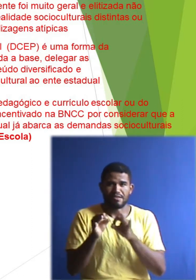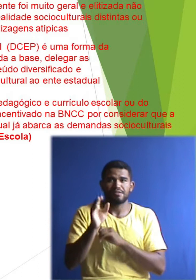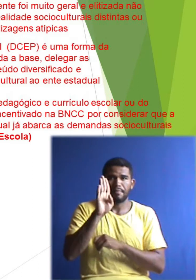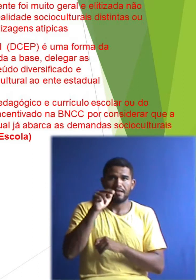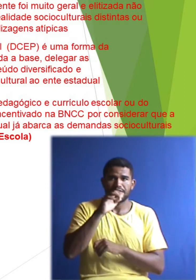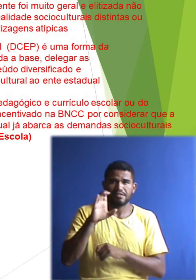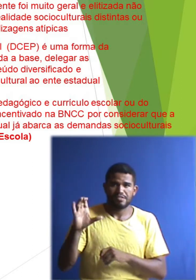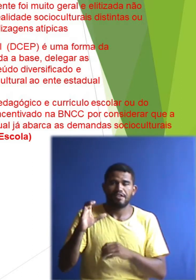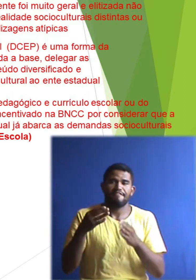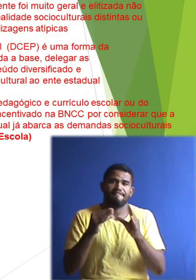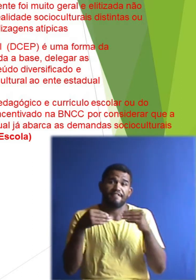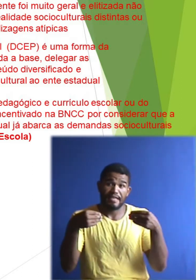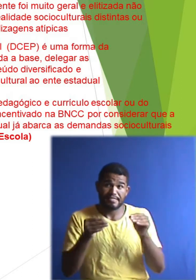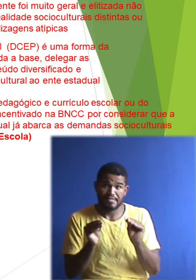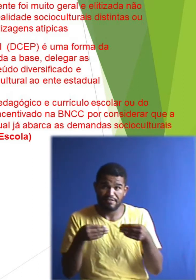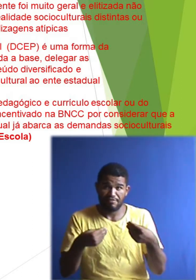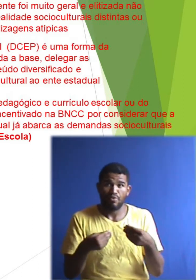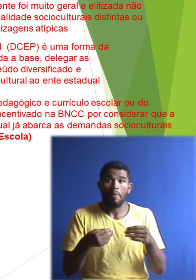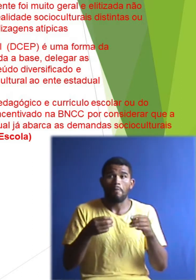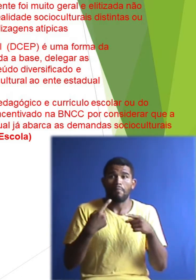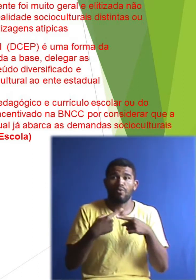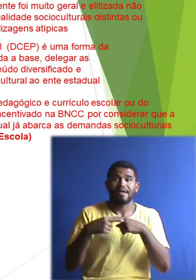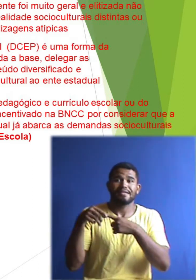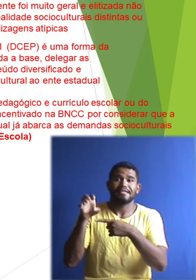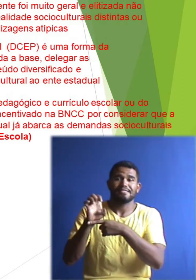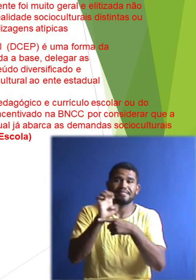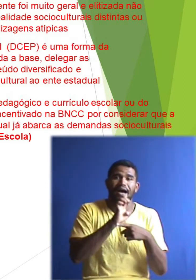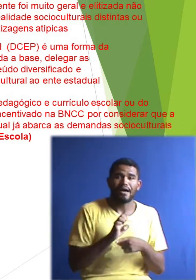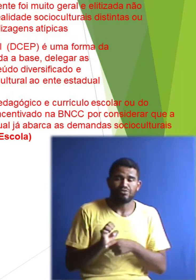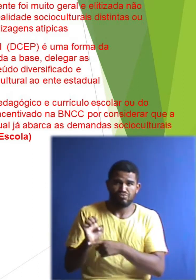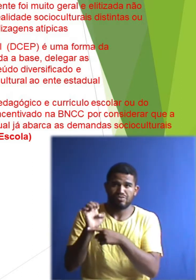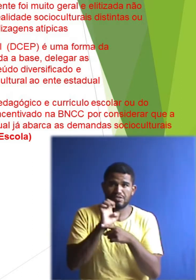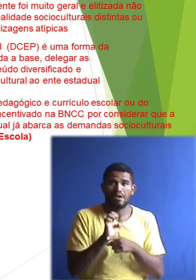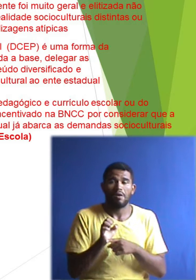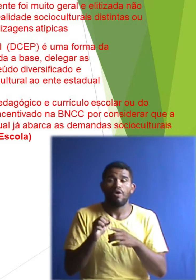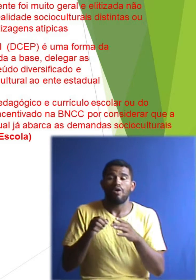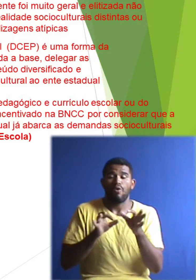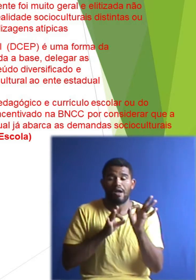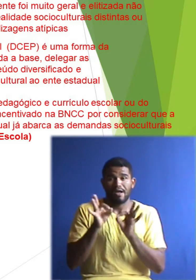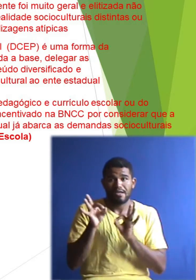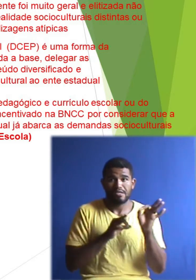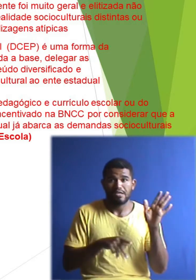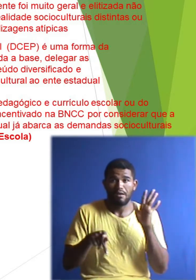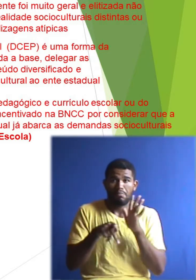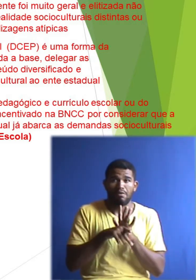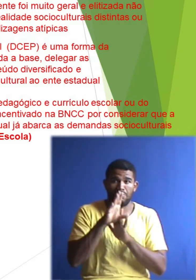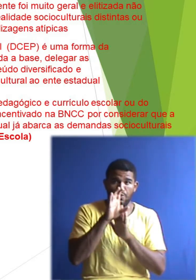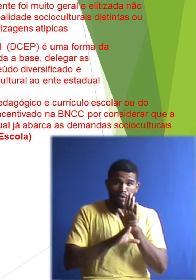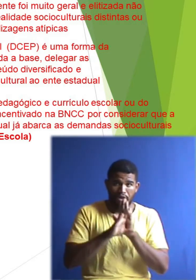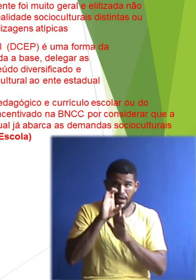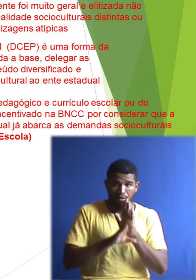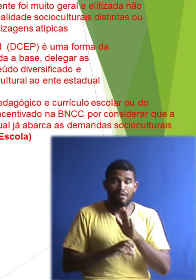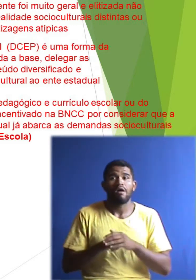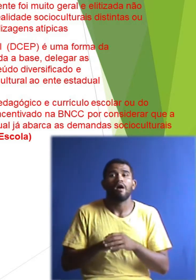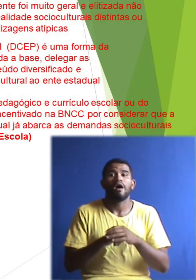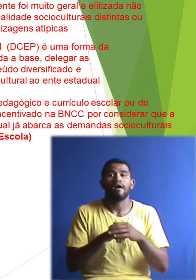e dá autonomia para que os estados, através das suas secretarias estaduais de educação, construam o currículo. E